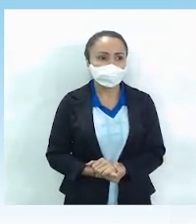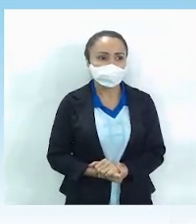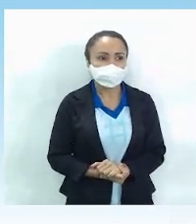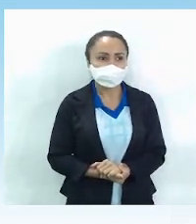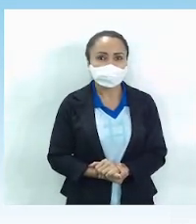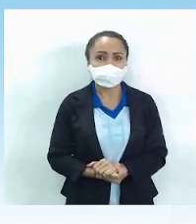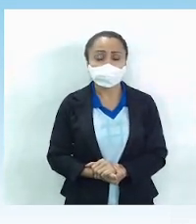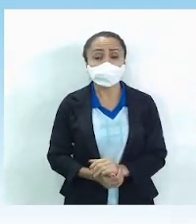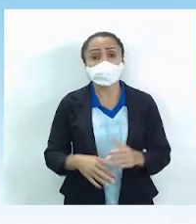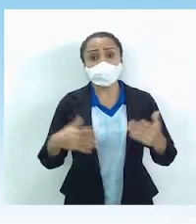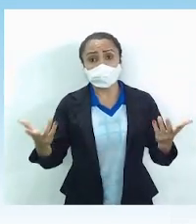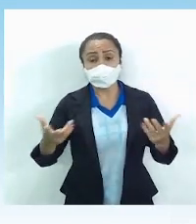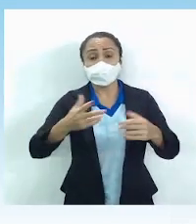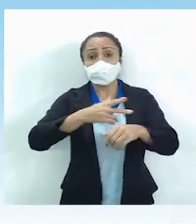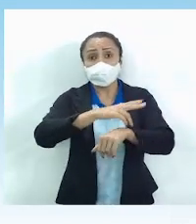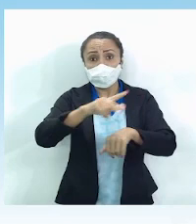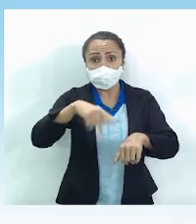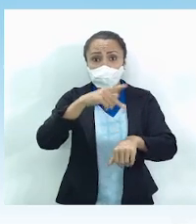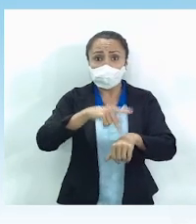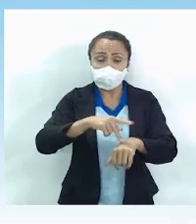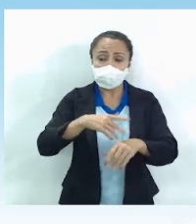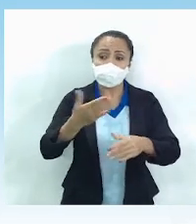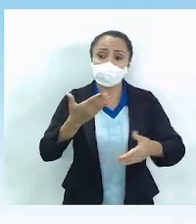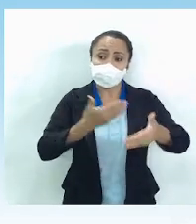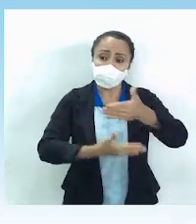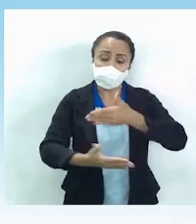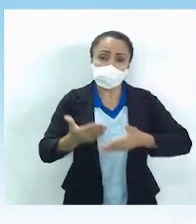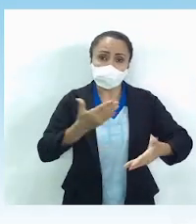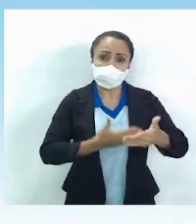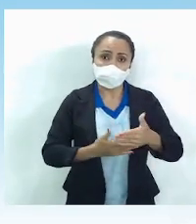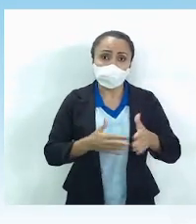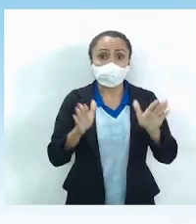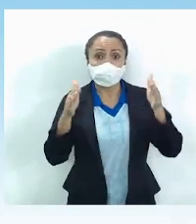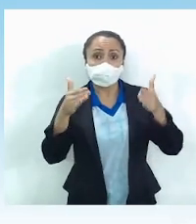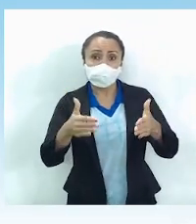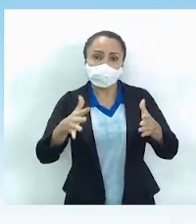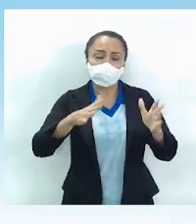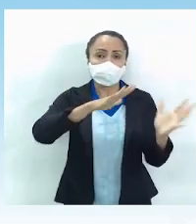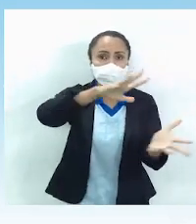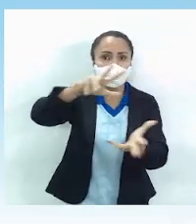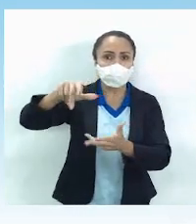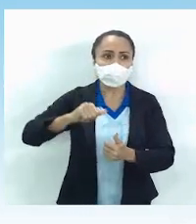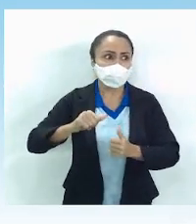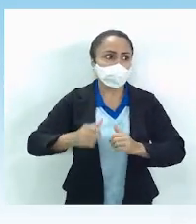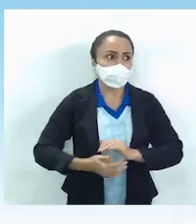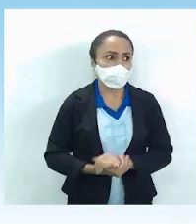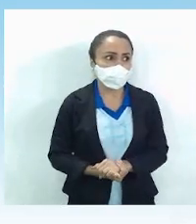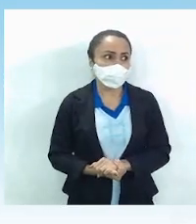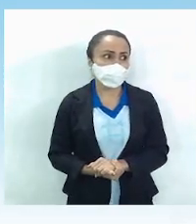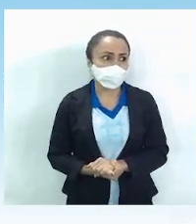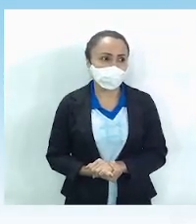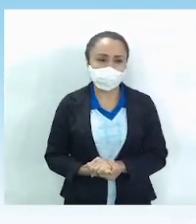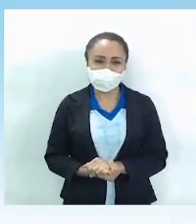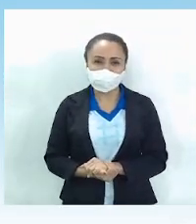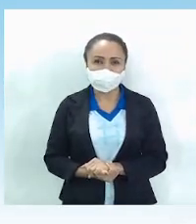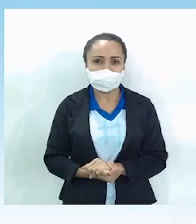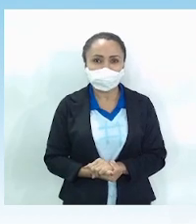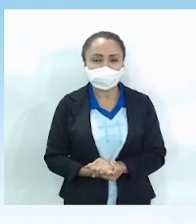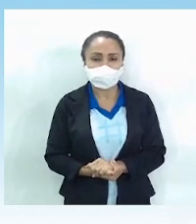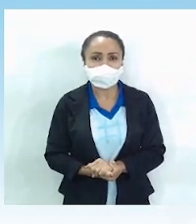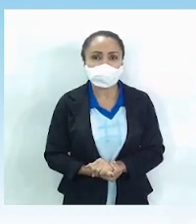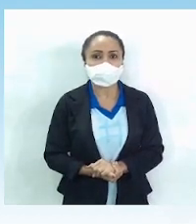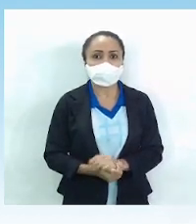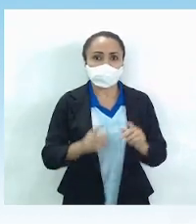o BRIC é um país, é uma relação promissora que vai dominar o cenário mundial. Vamos ver aí, tá? Só mais